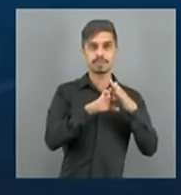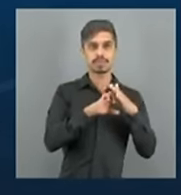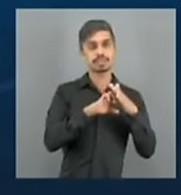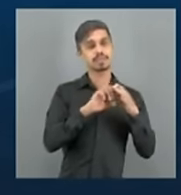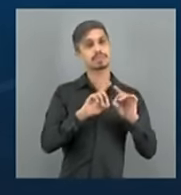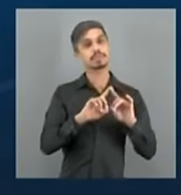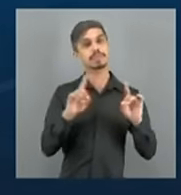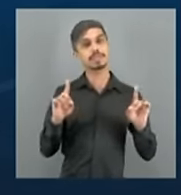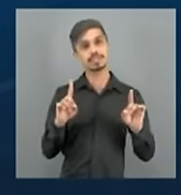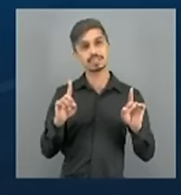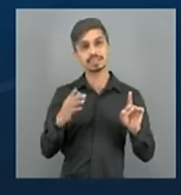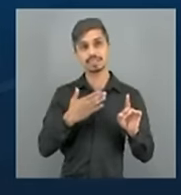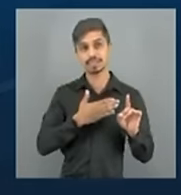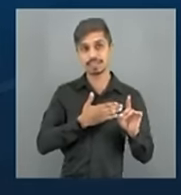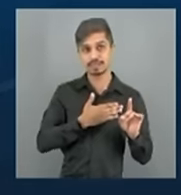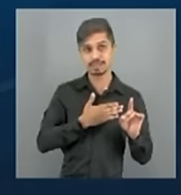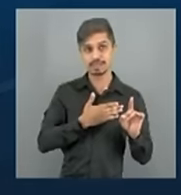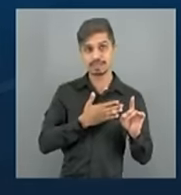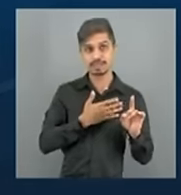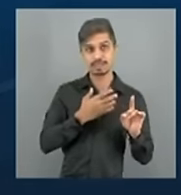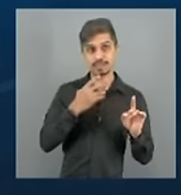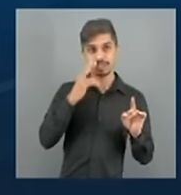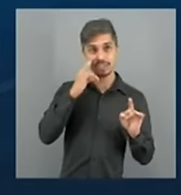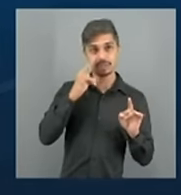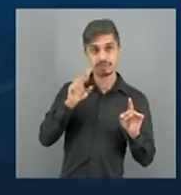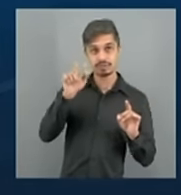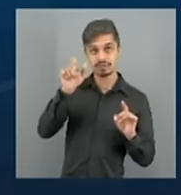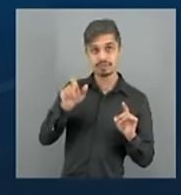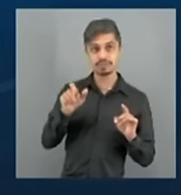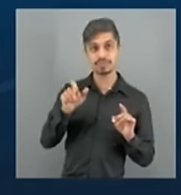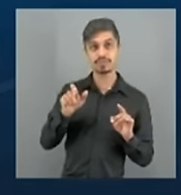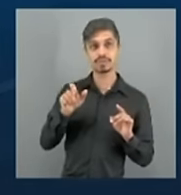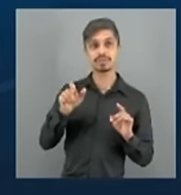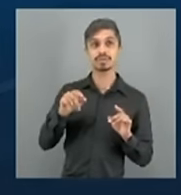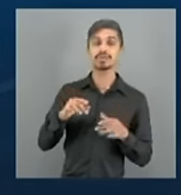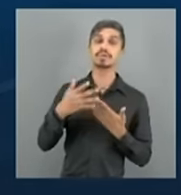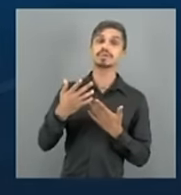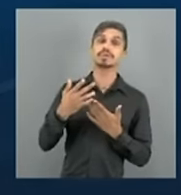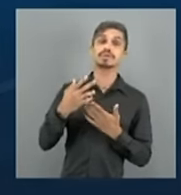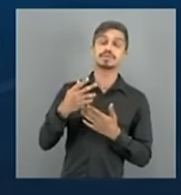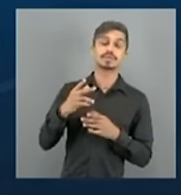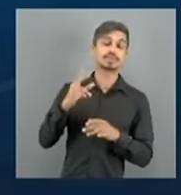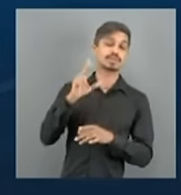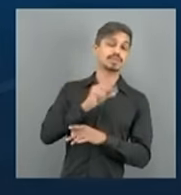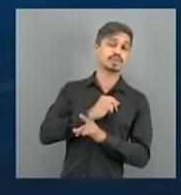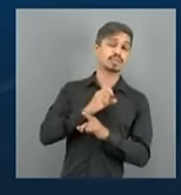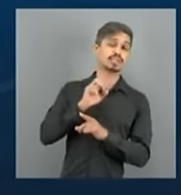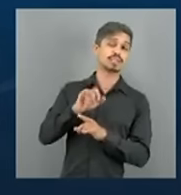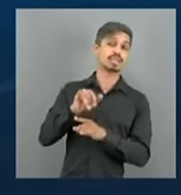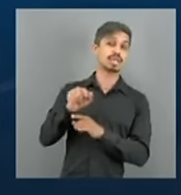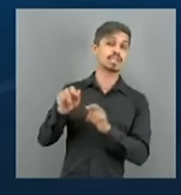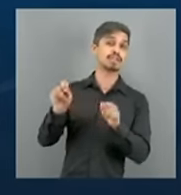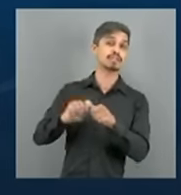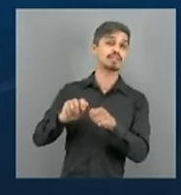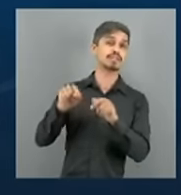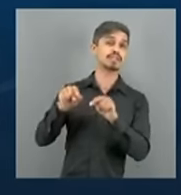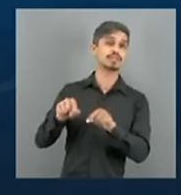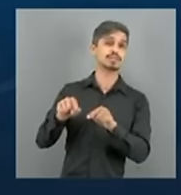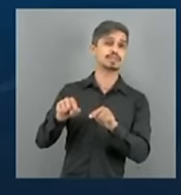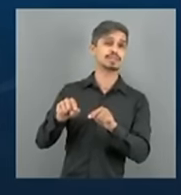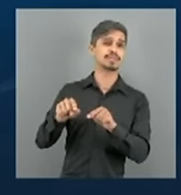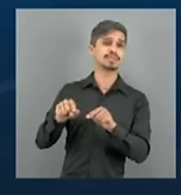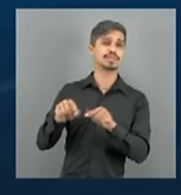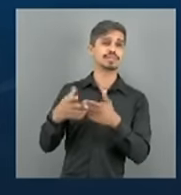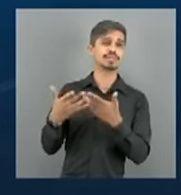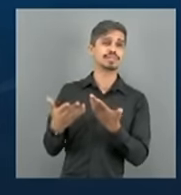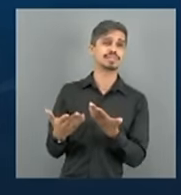mim, quando eu vi a reportagem do Paquetá, para mim, falei, meu Deus, se o Paquetá está fazendo isso,